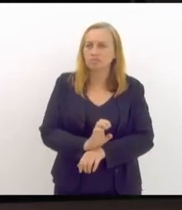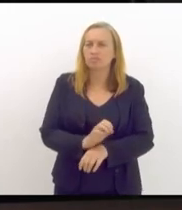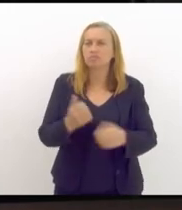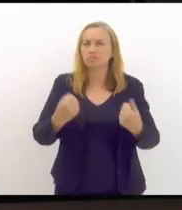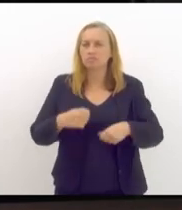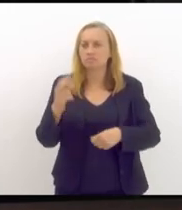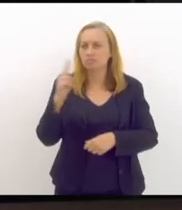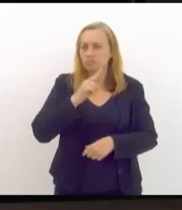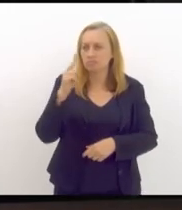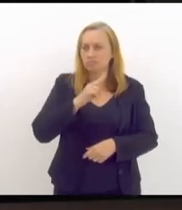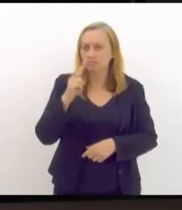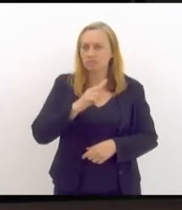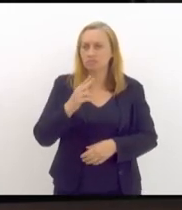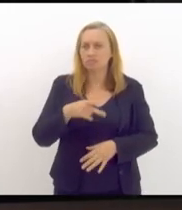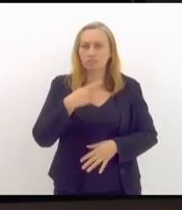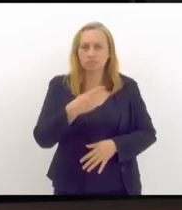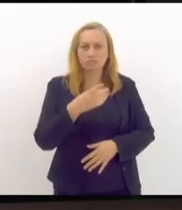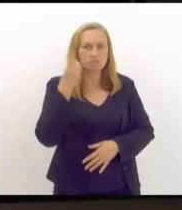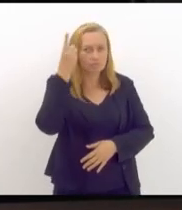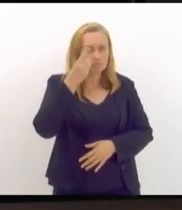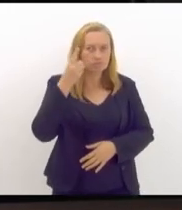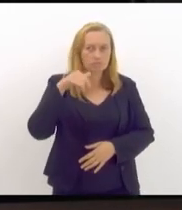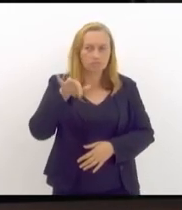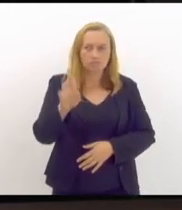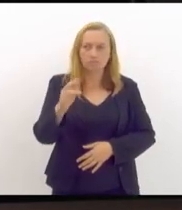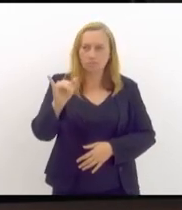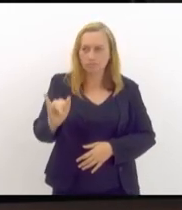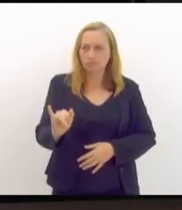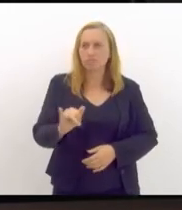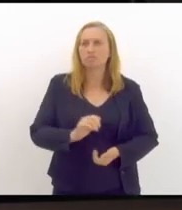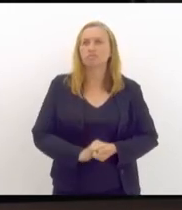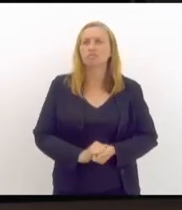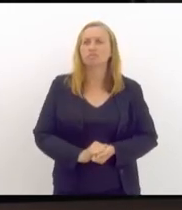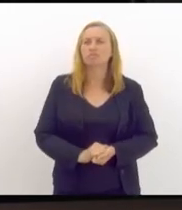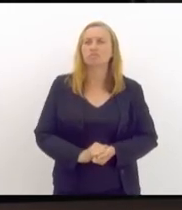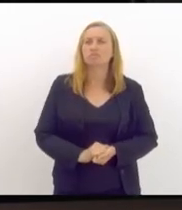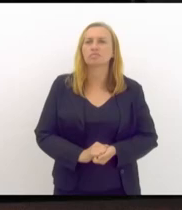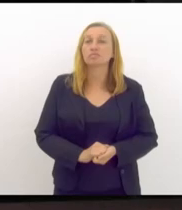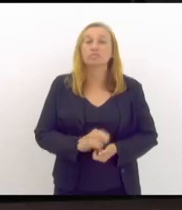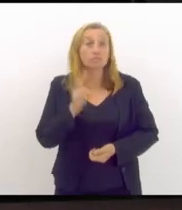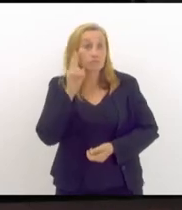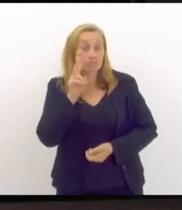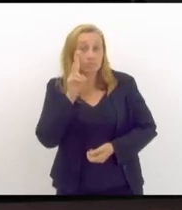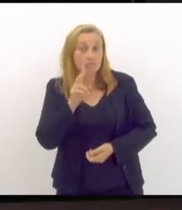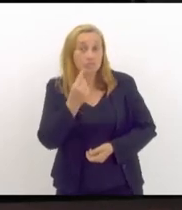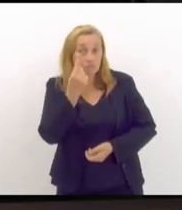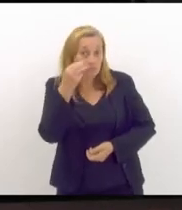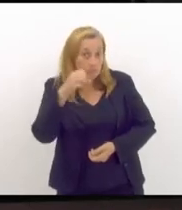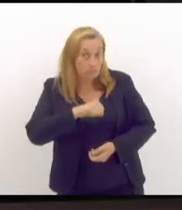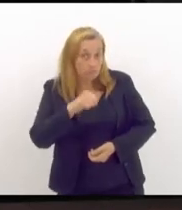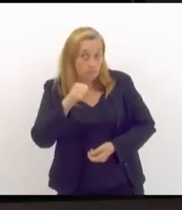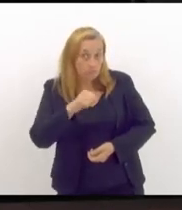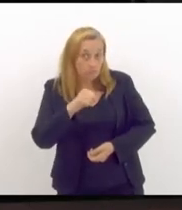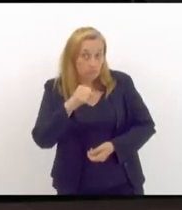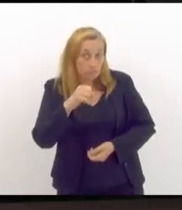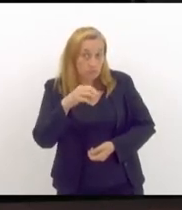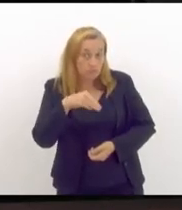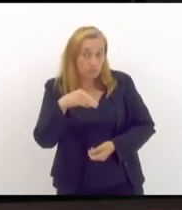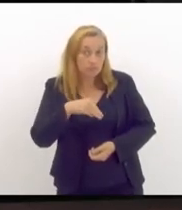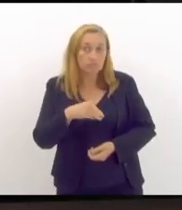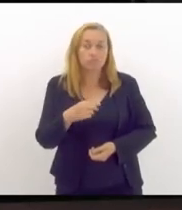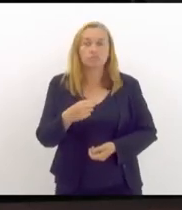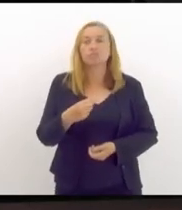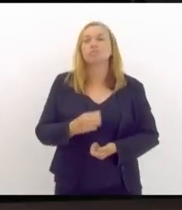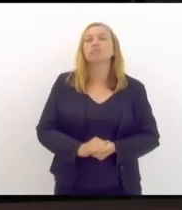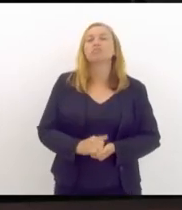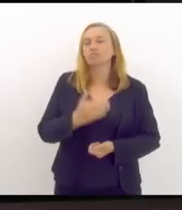de emergência com a parte o deputado Yuri que ele tem apenas um minuto e 31 Muito